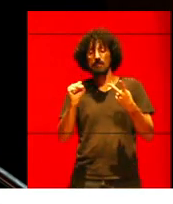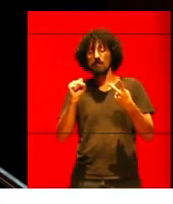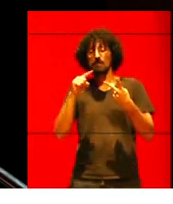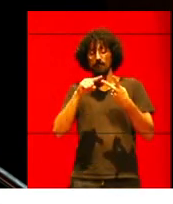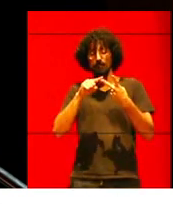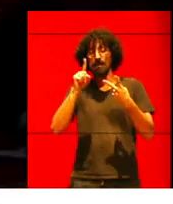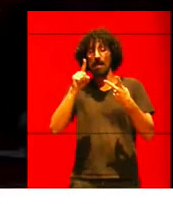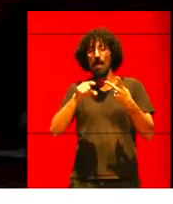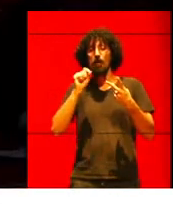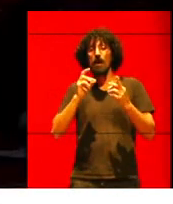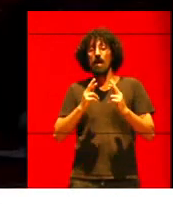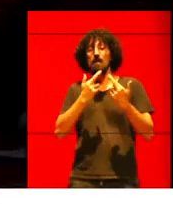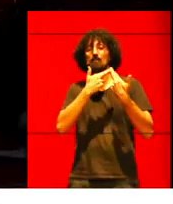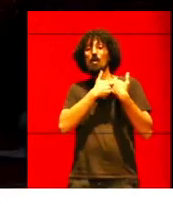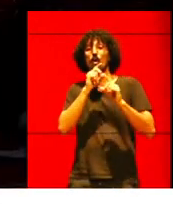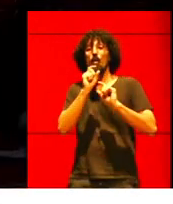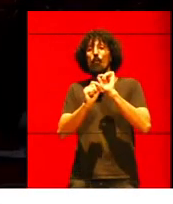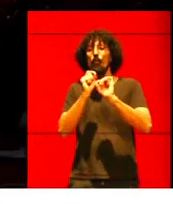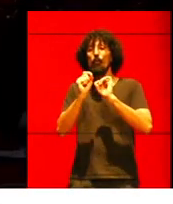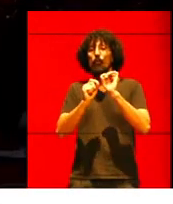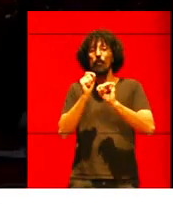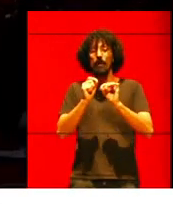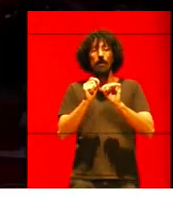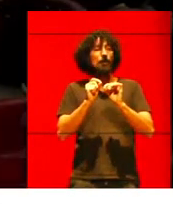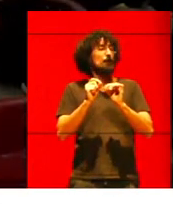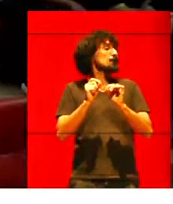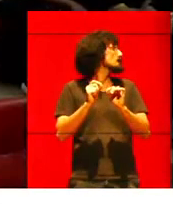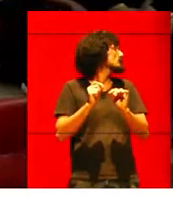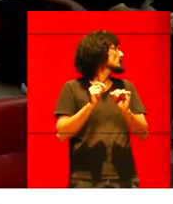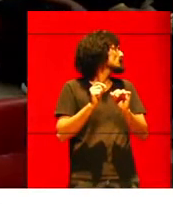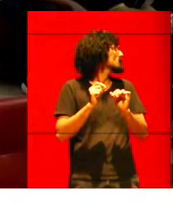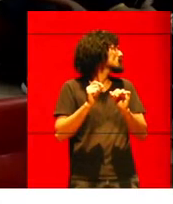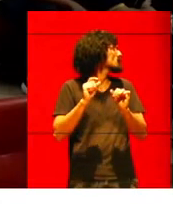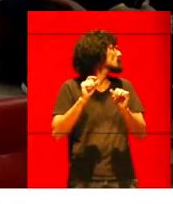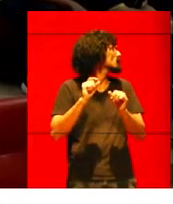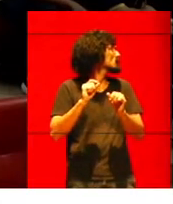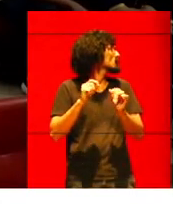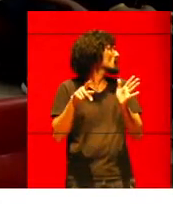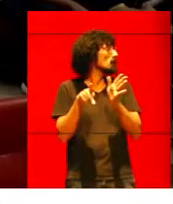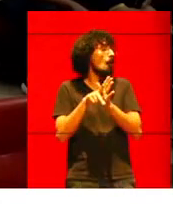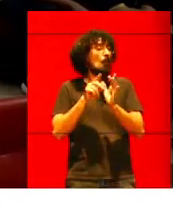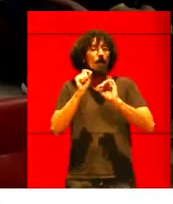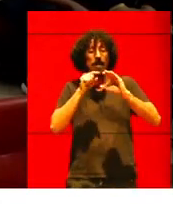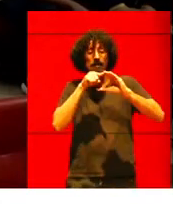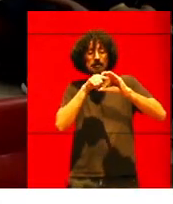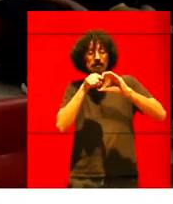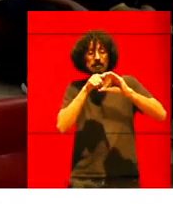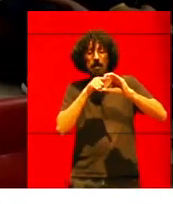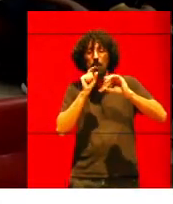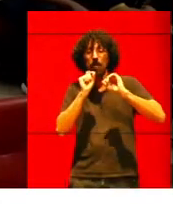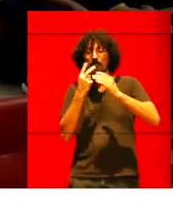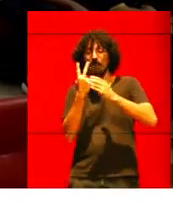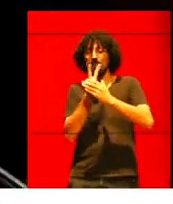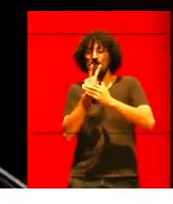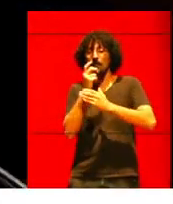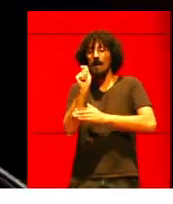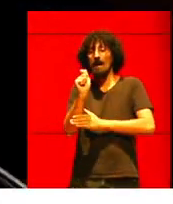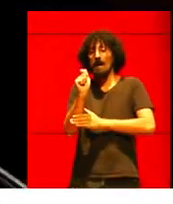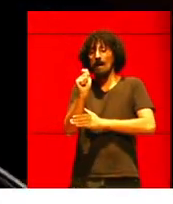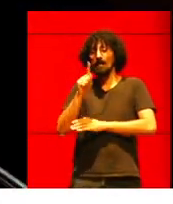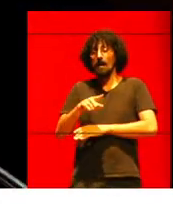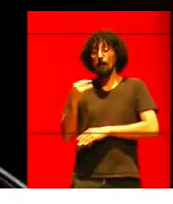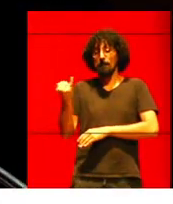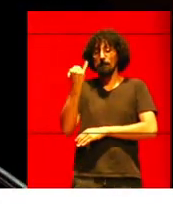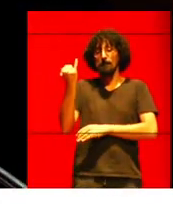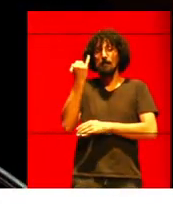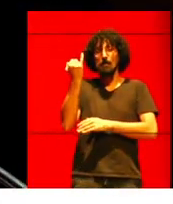são precursores do retinol, que vai dar origem dentro das células à vitamina A. Extremamente importante nas